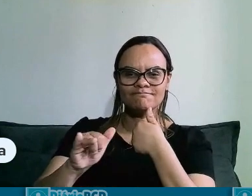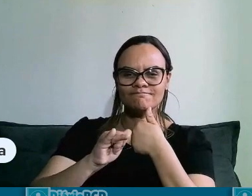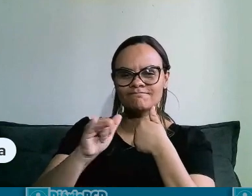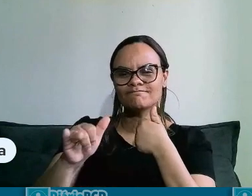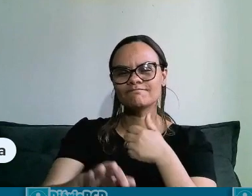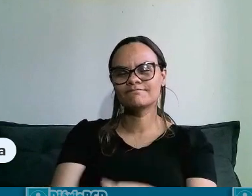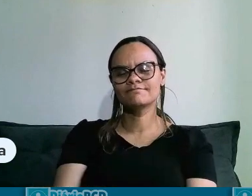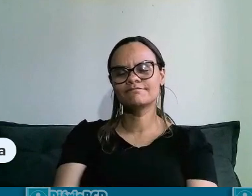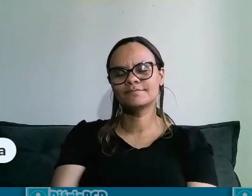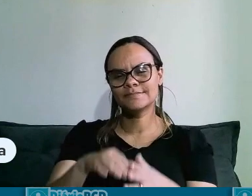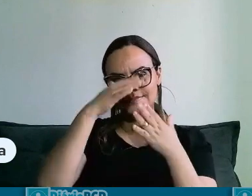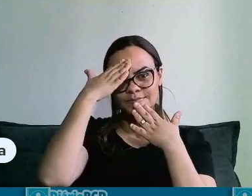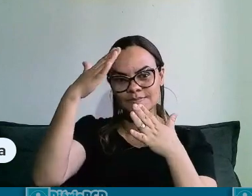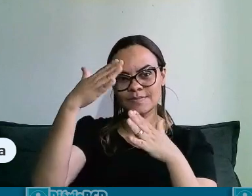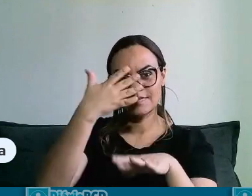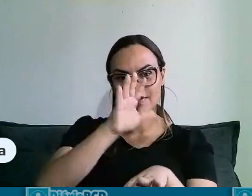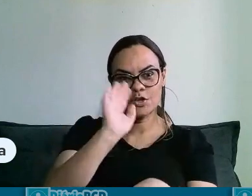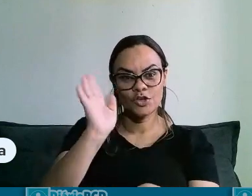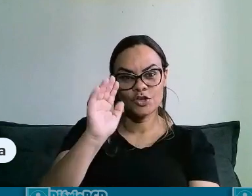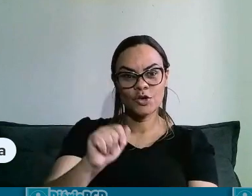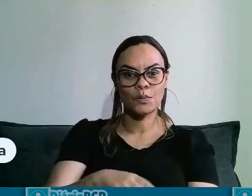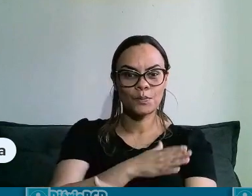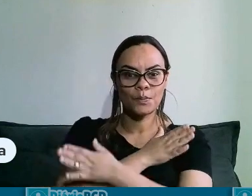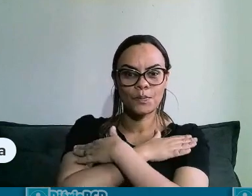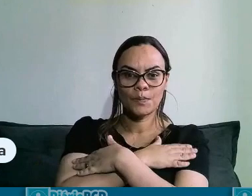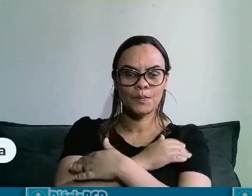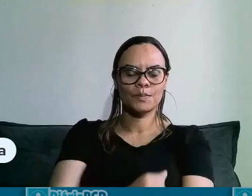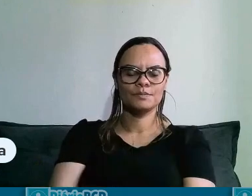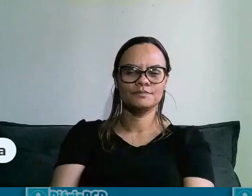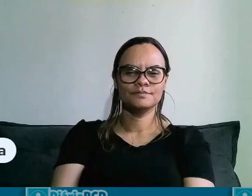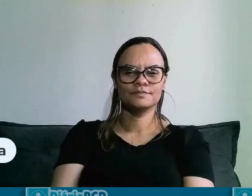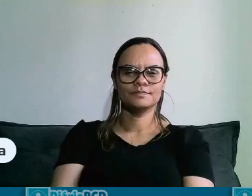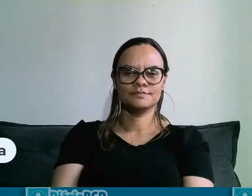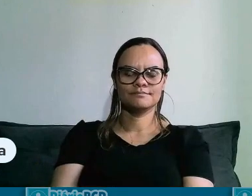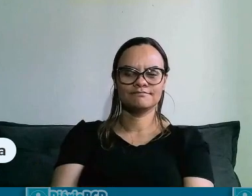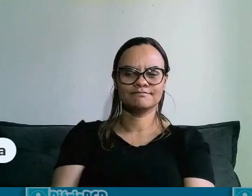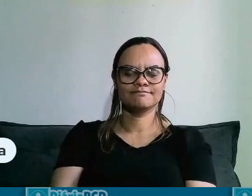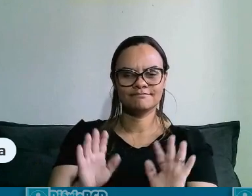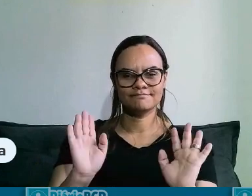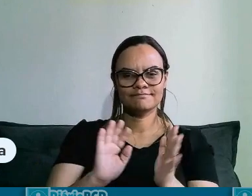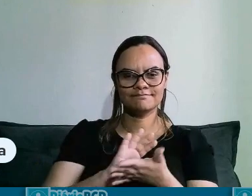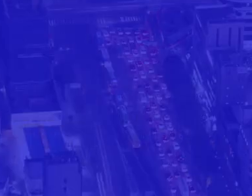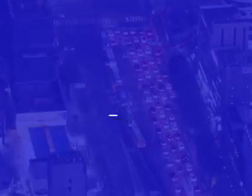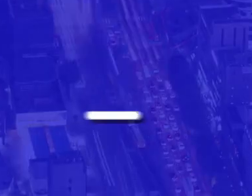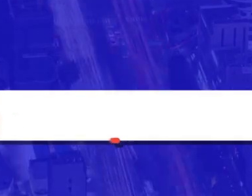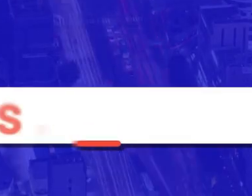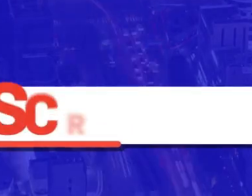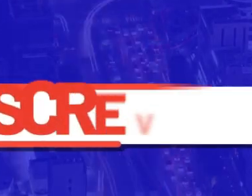pessoas. Muito obrigado, gente. Valeu, tchau. Um abraço. Obrigado, doutor Renê. Obrigado, Ana Paula. Até mais.